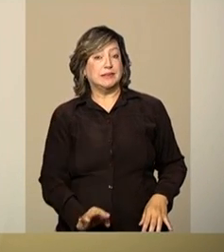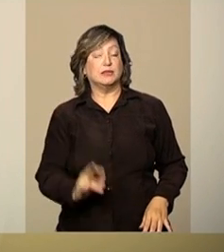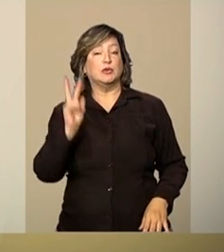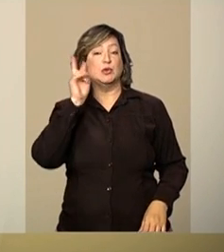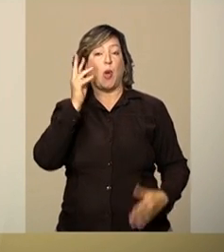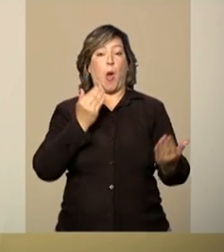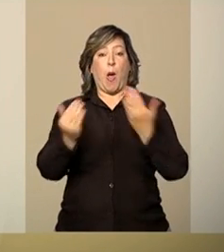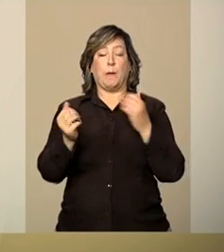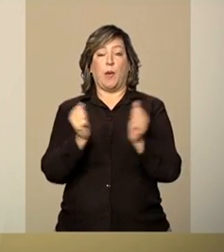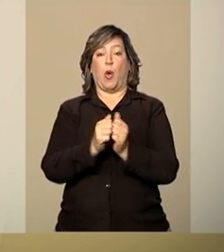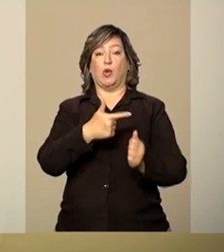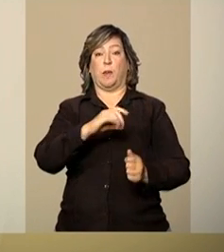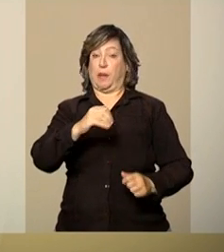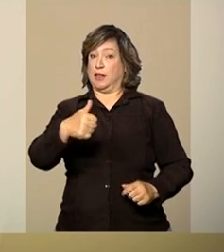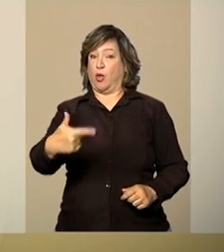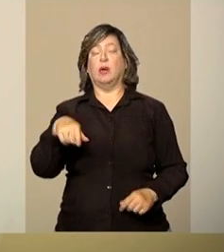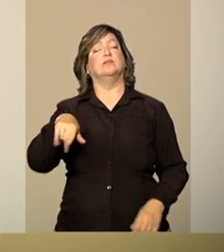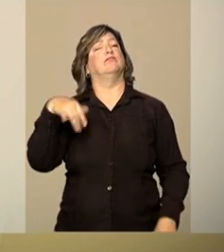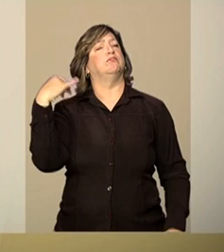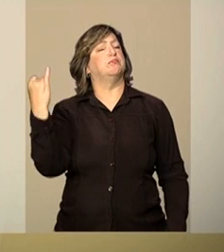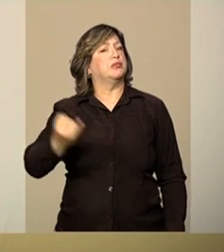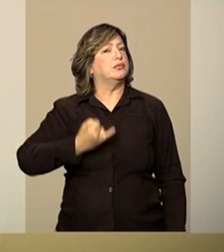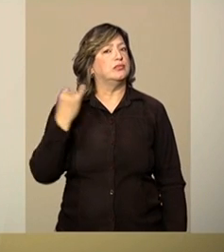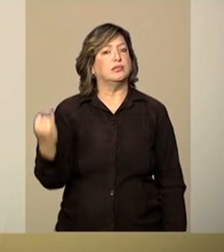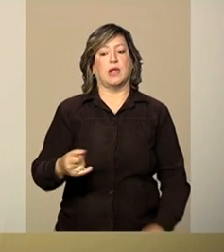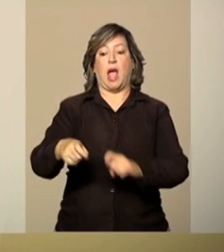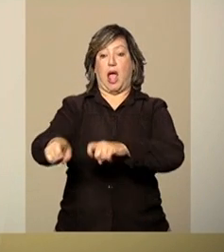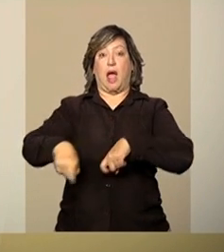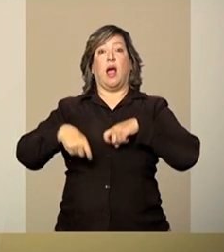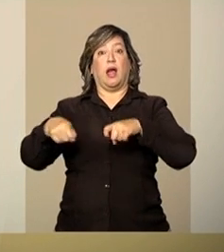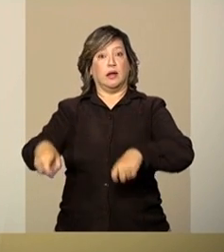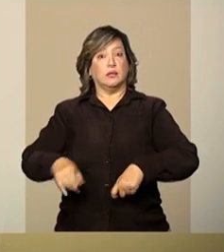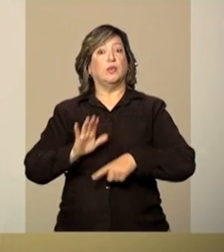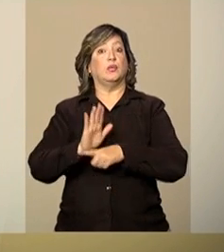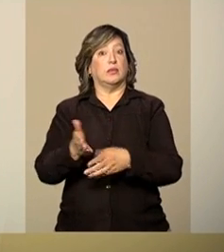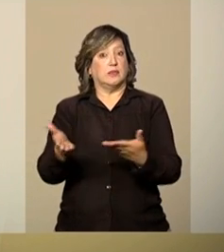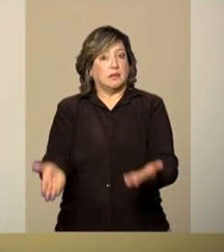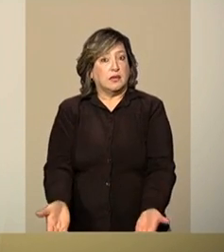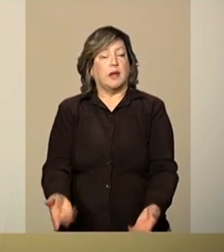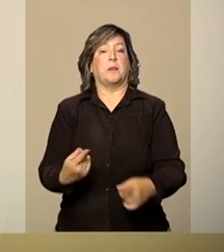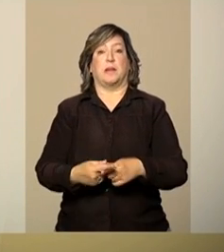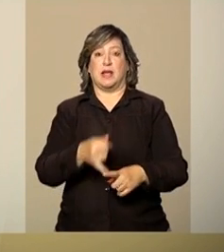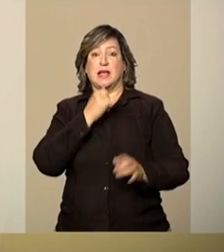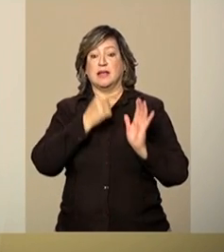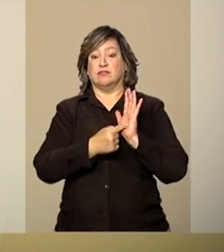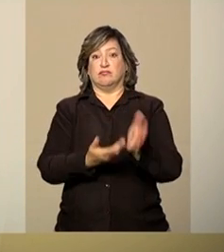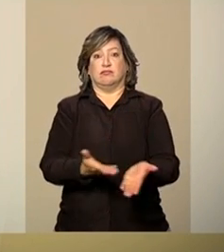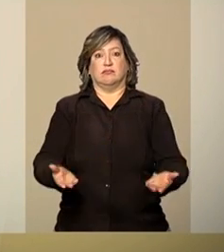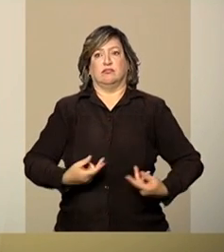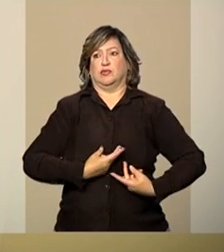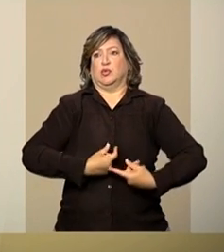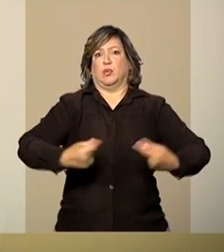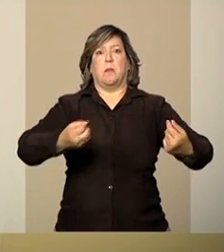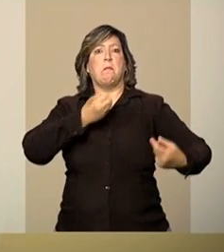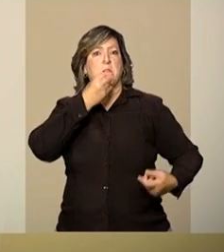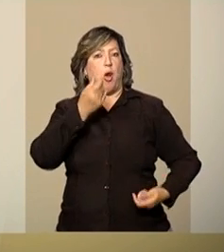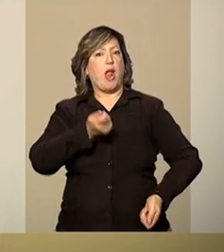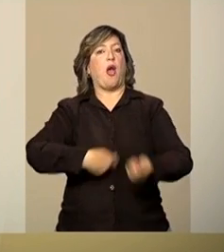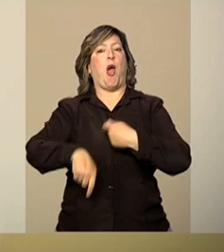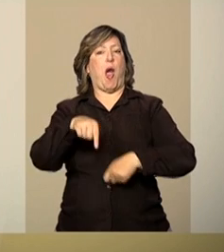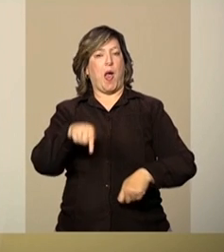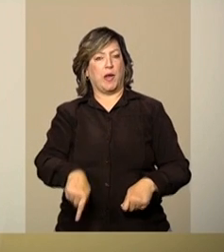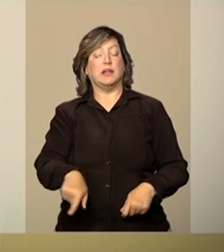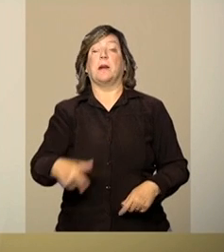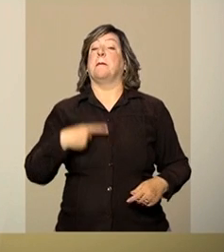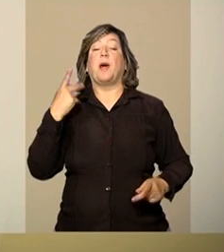relação a 2012 isso é importante para a agricultura que já é exemplo de produtividade de sustentabilidade e para que